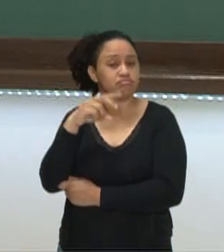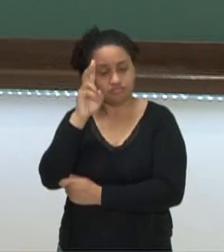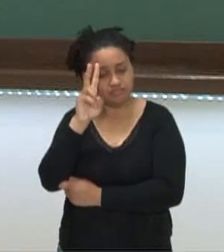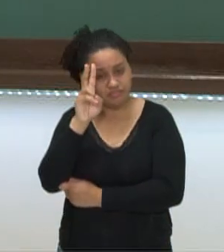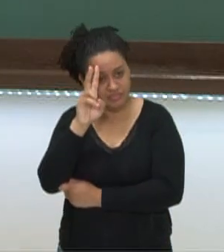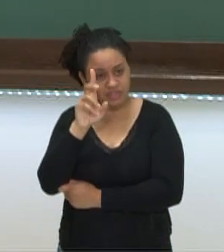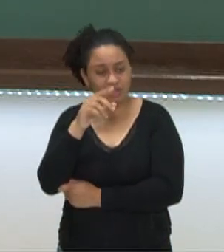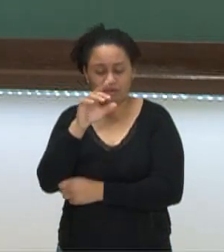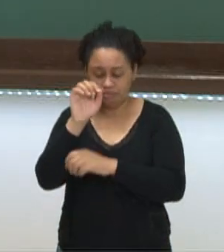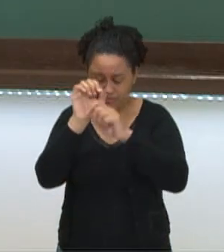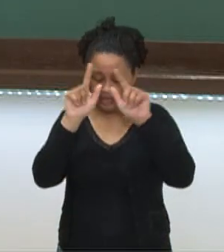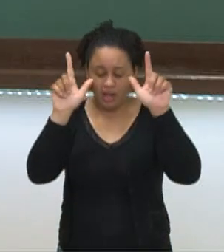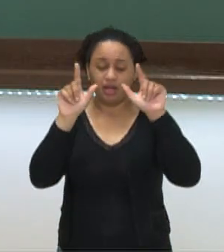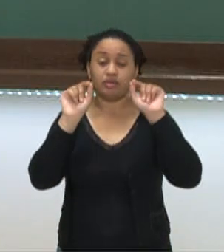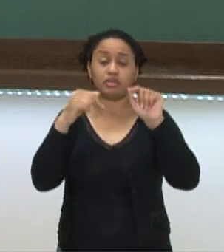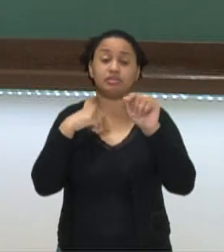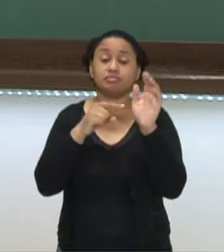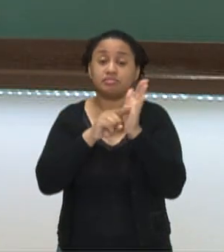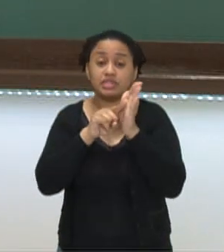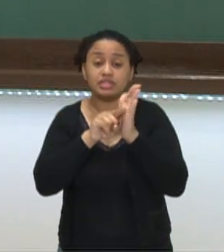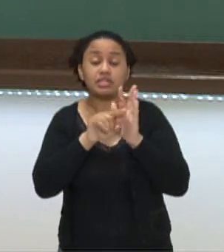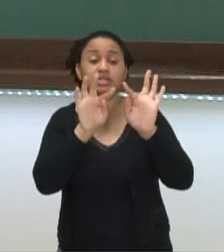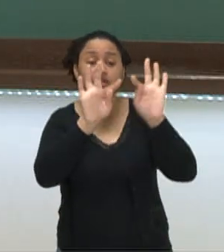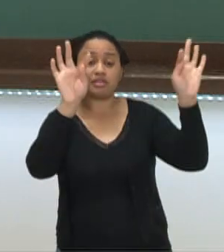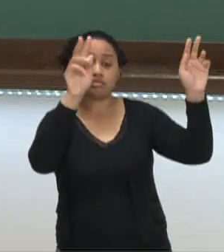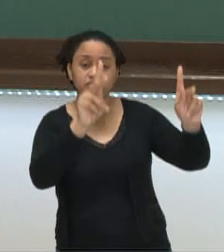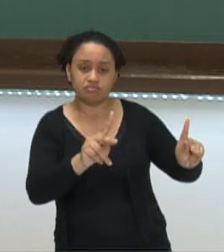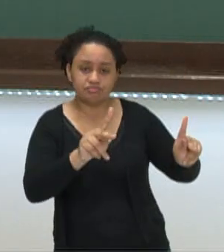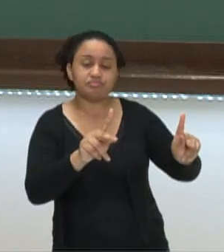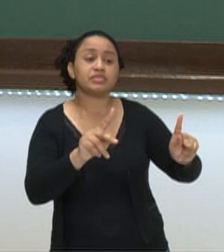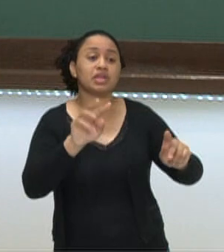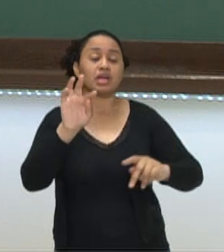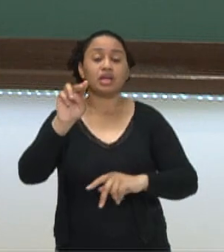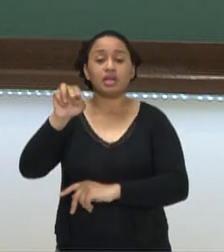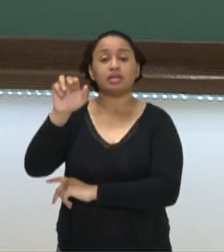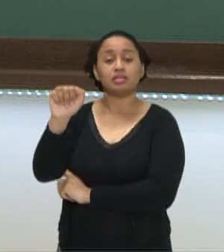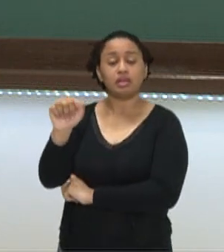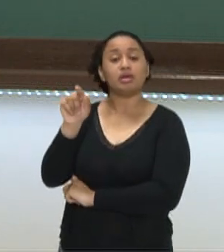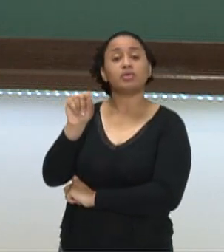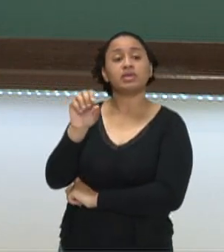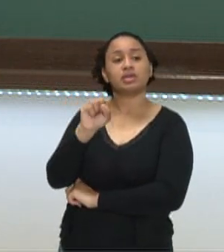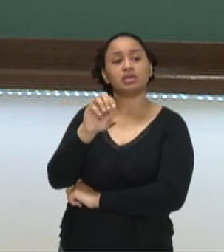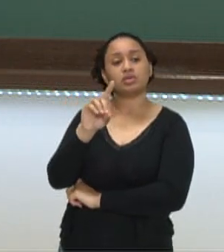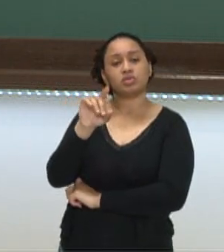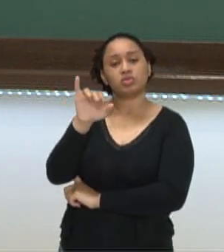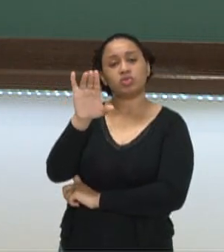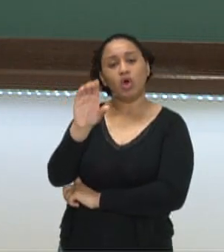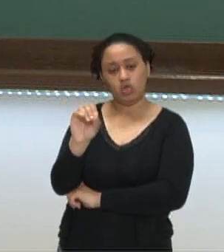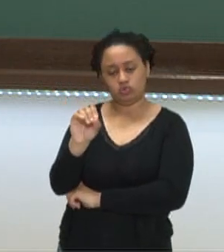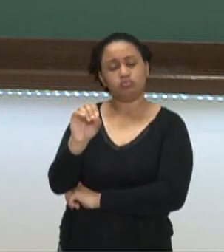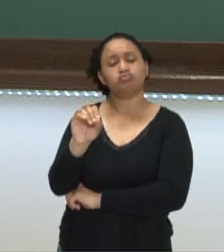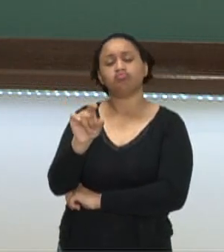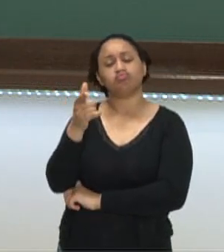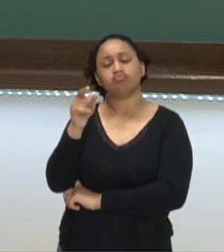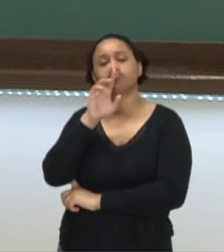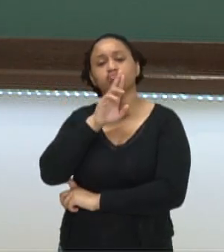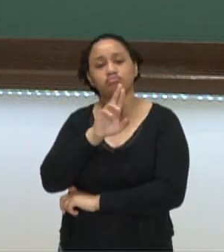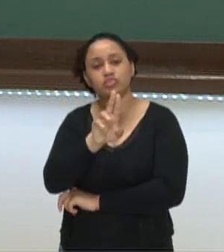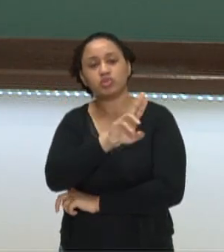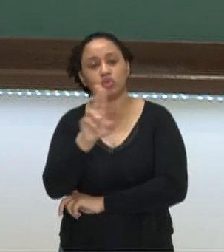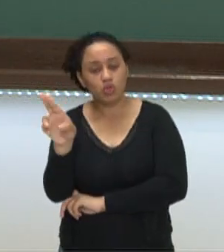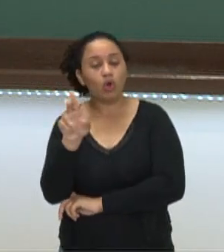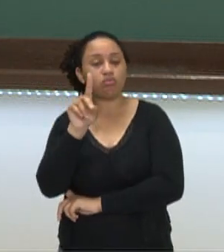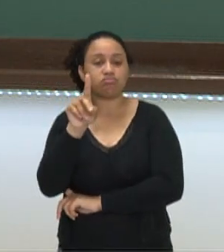de cabeça, você consulta a tabela periódica. O Na é o sódio. Então, a resposta, o nome